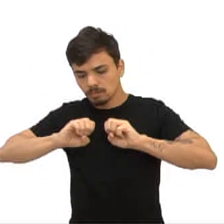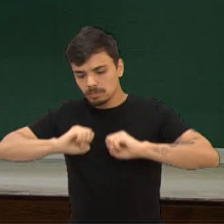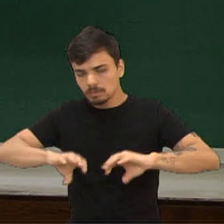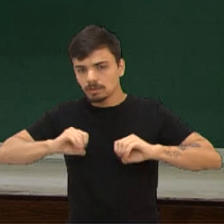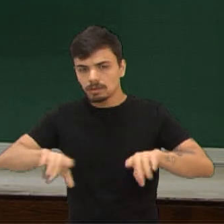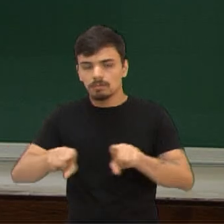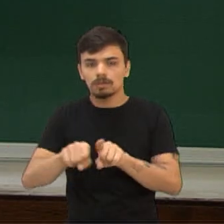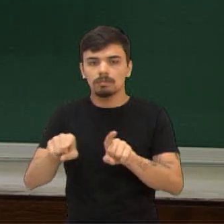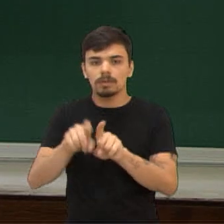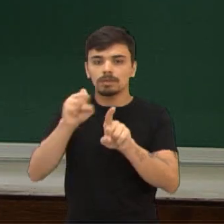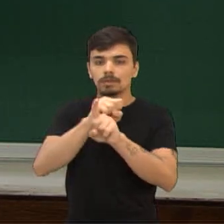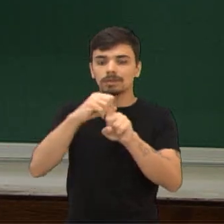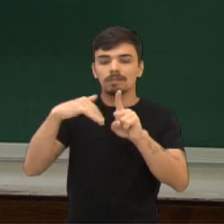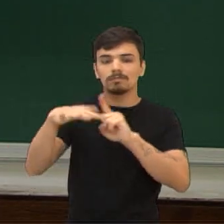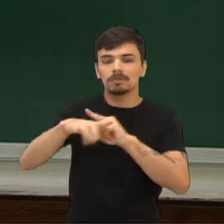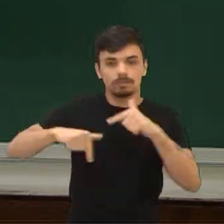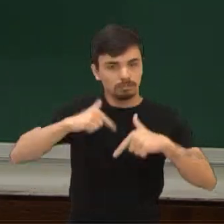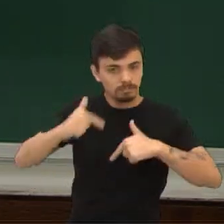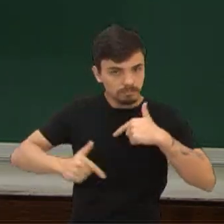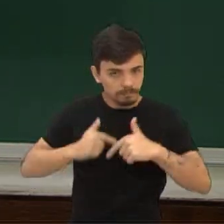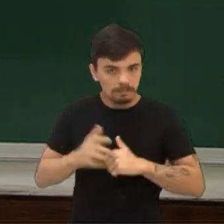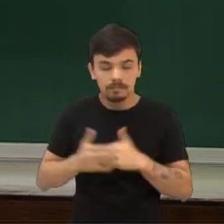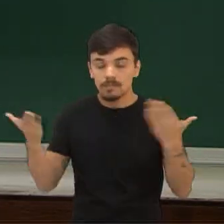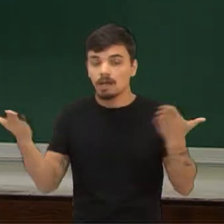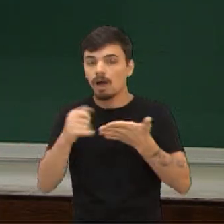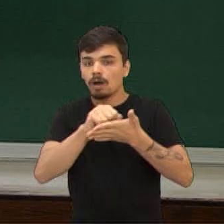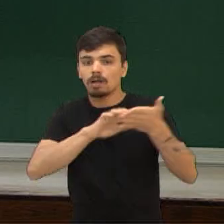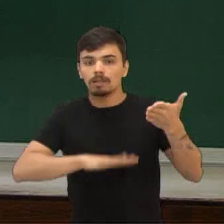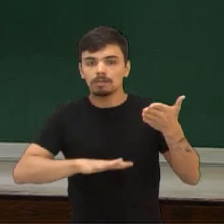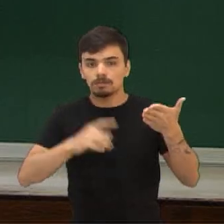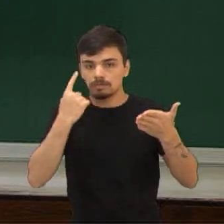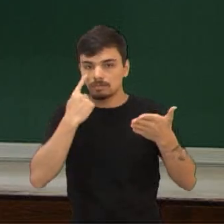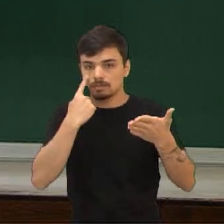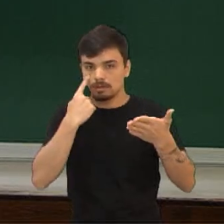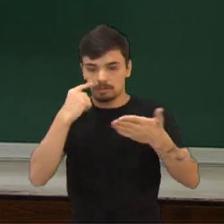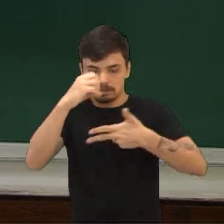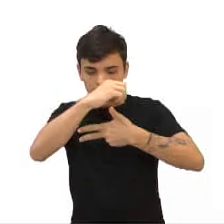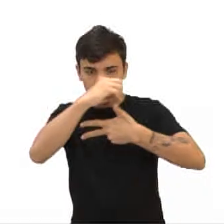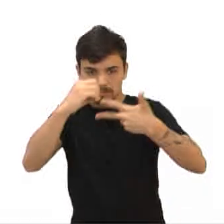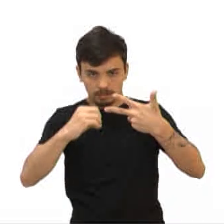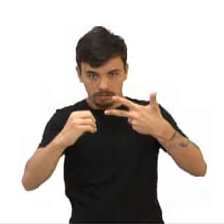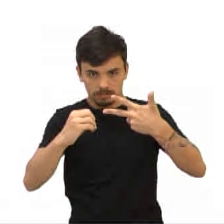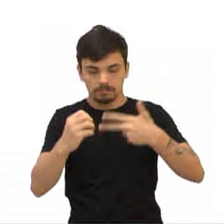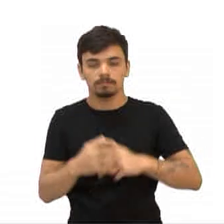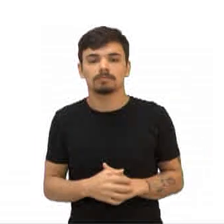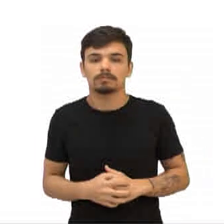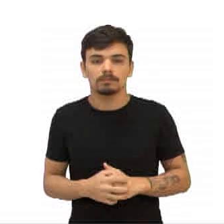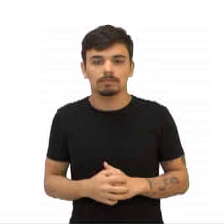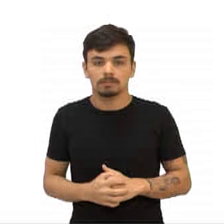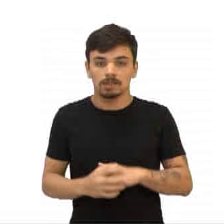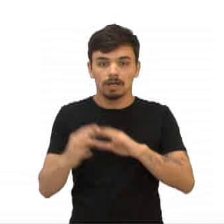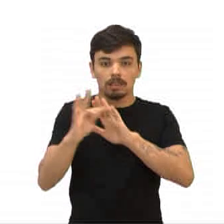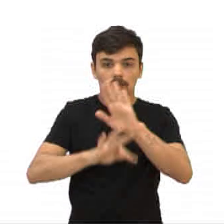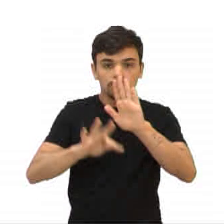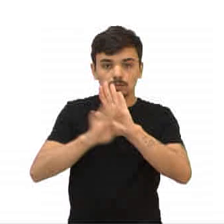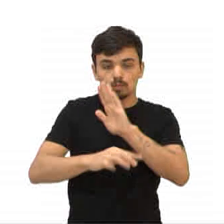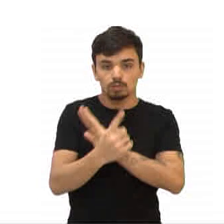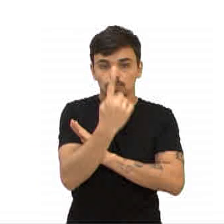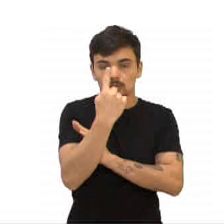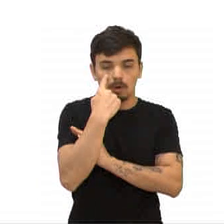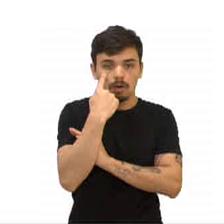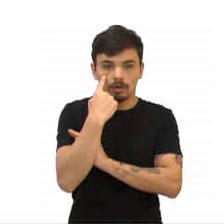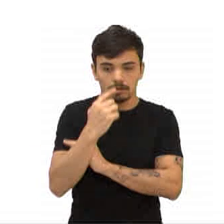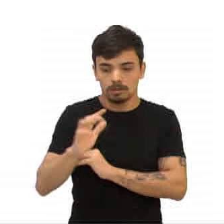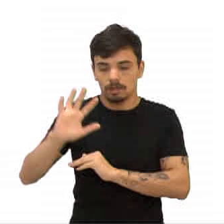sociais. Então, atividade lá, modelo Enem. Texto 1. A